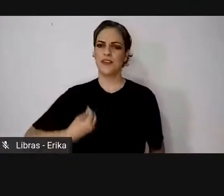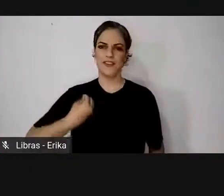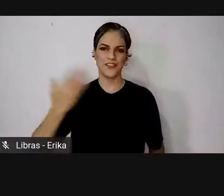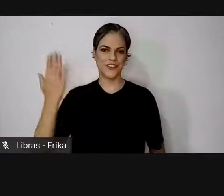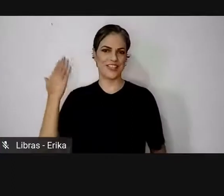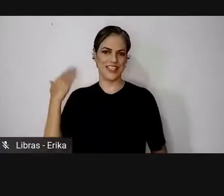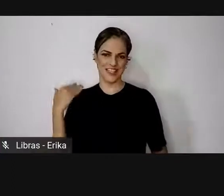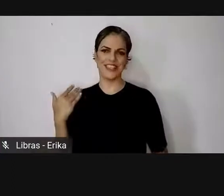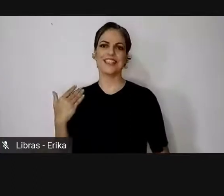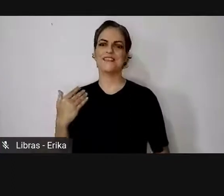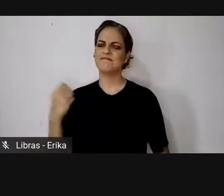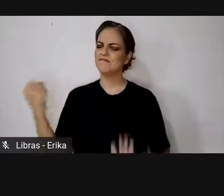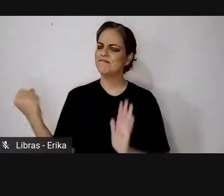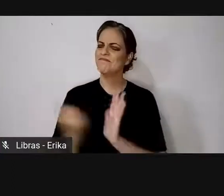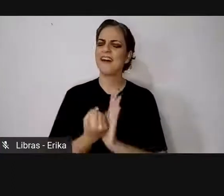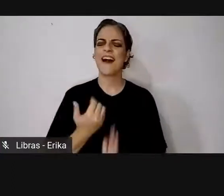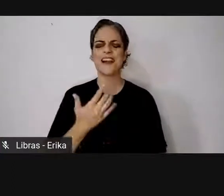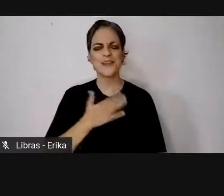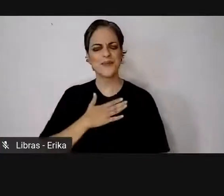bastante.